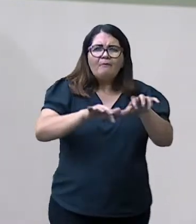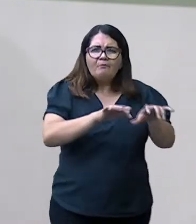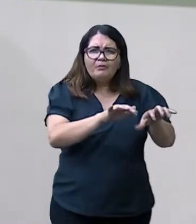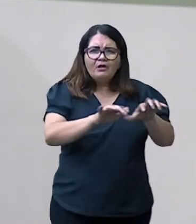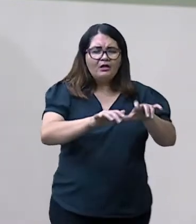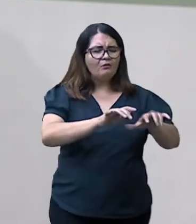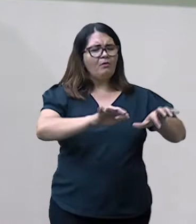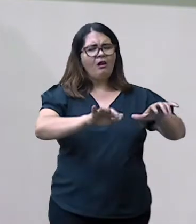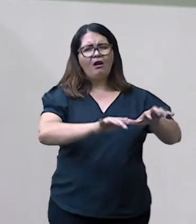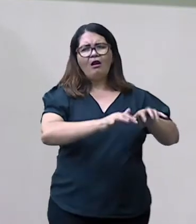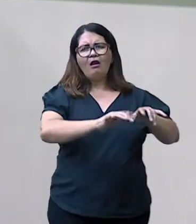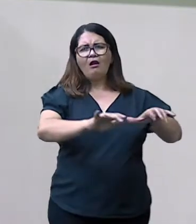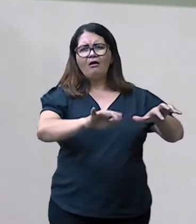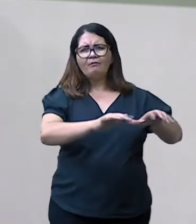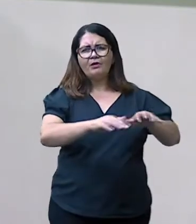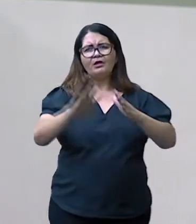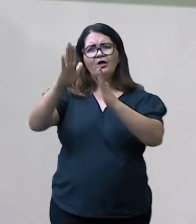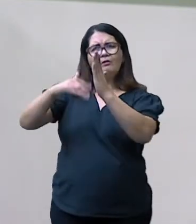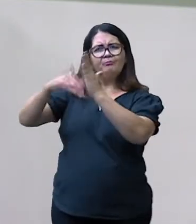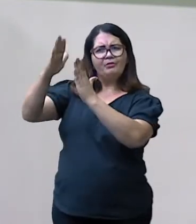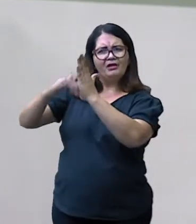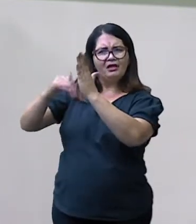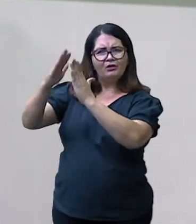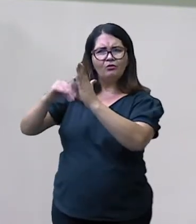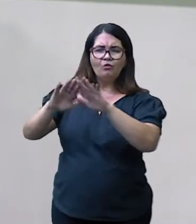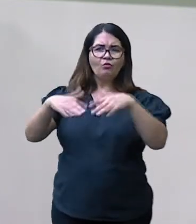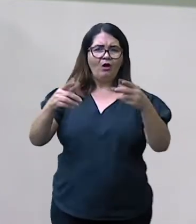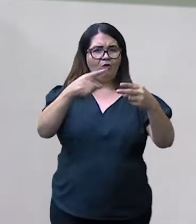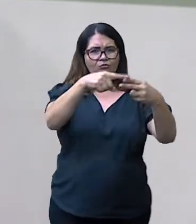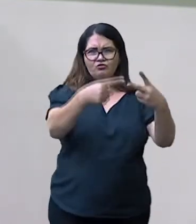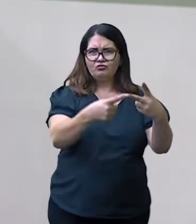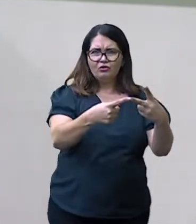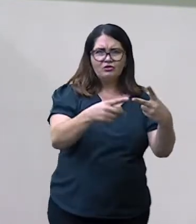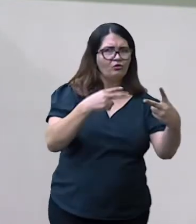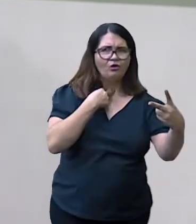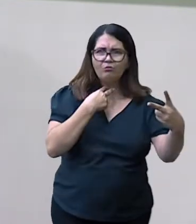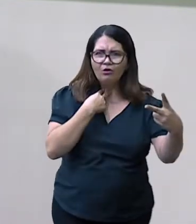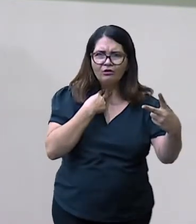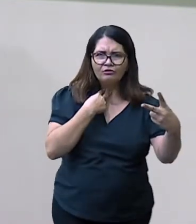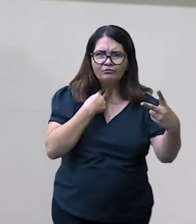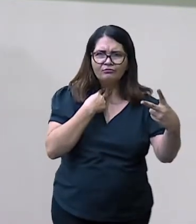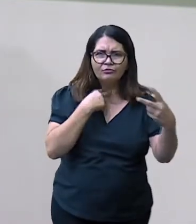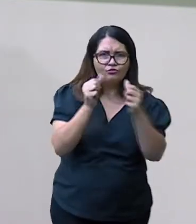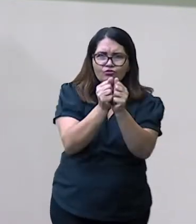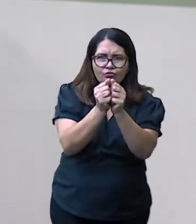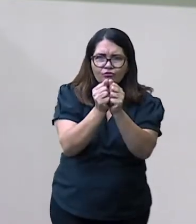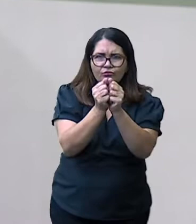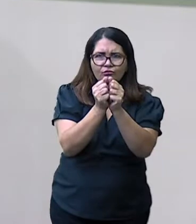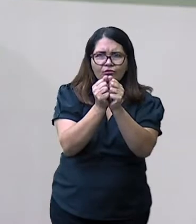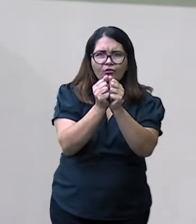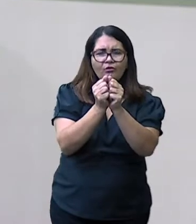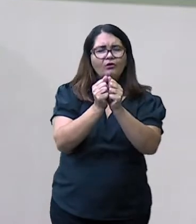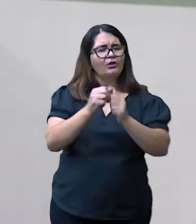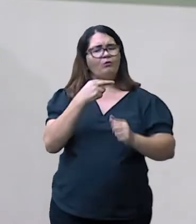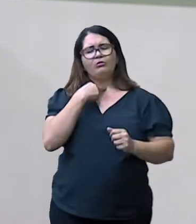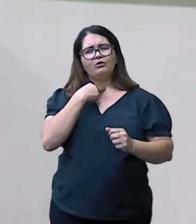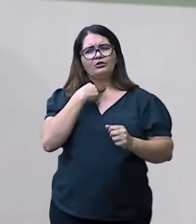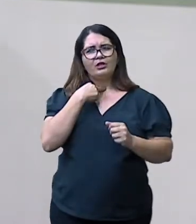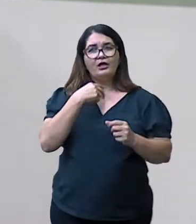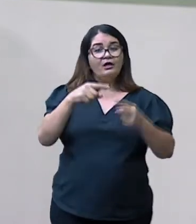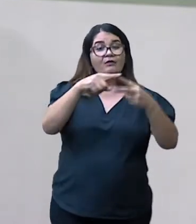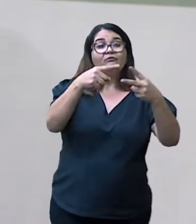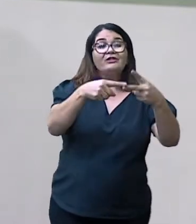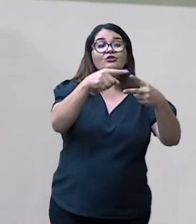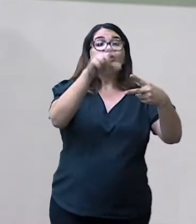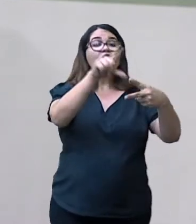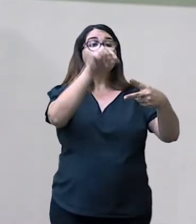jamais poderia tocar piano e pintar ao mesmo tempo, não é? Verdade. Mas eu escrevi, que foi com lágrima nos olhos que